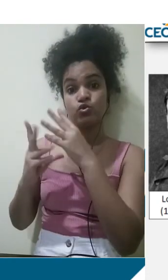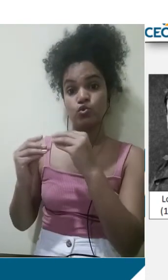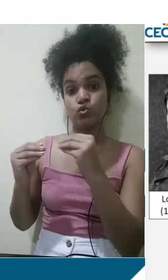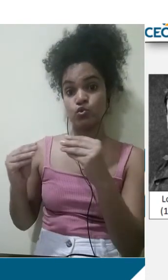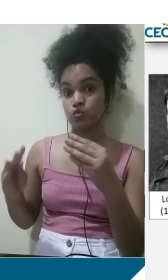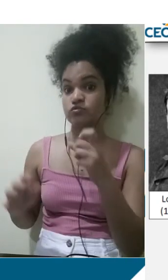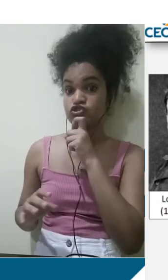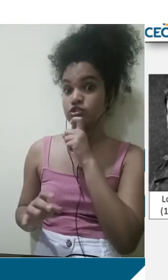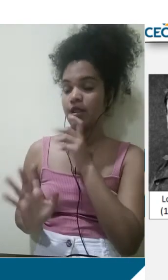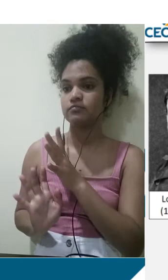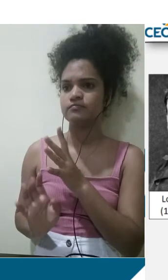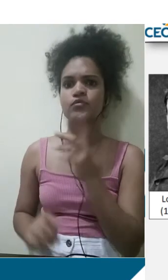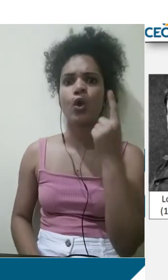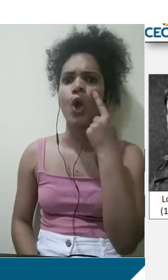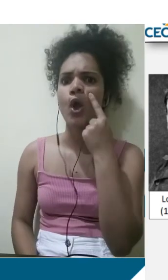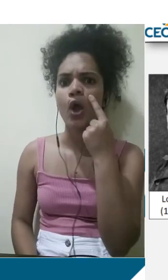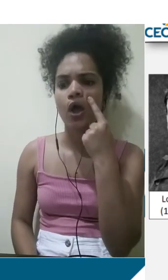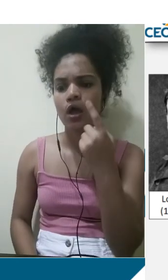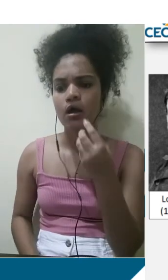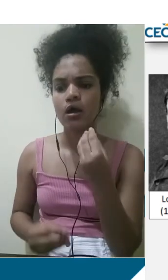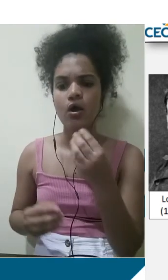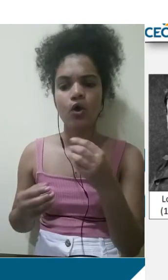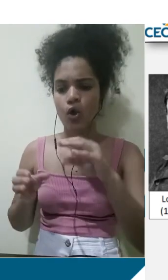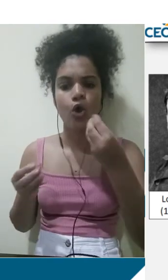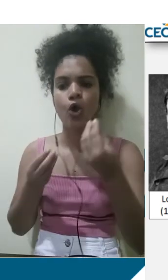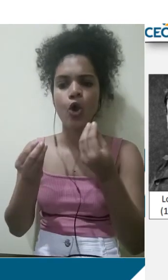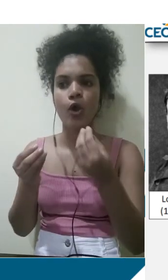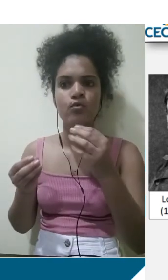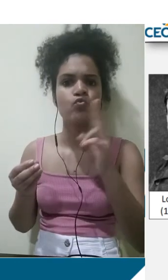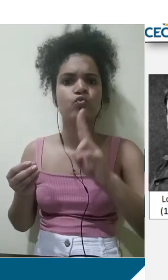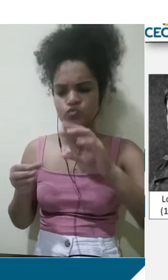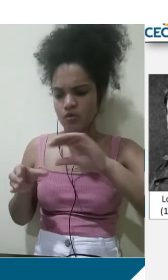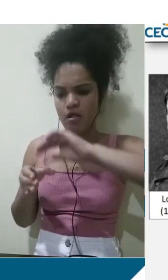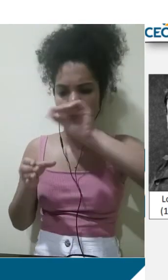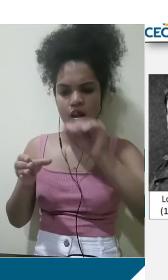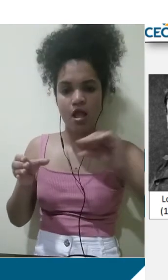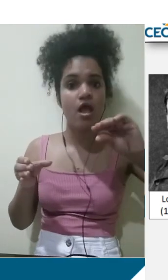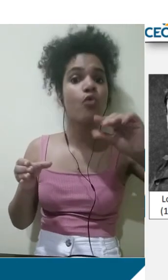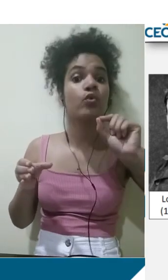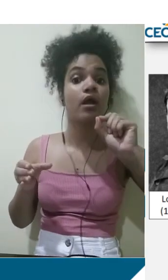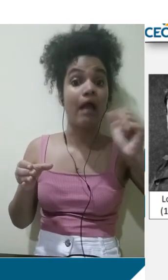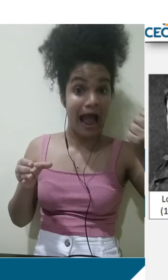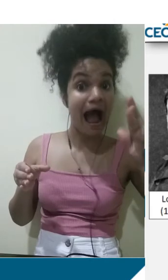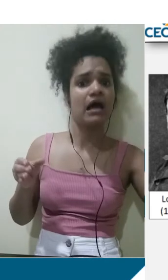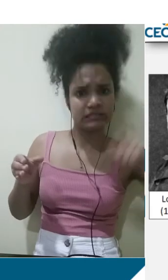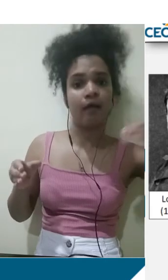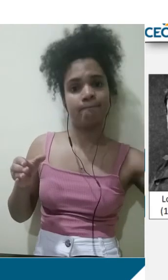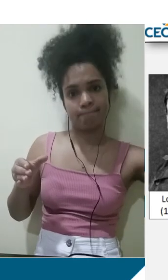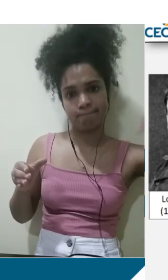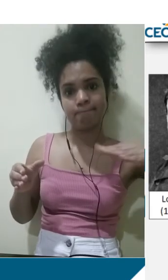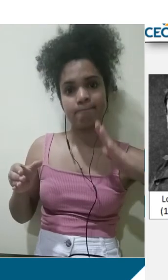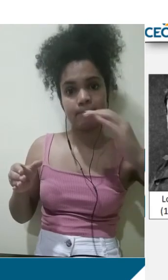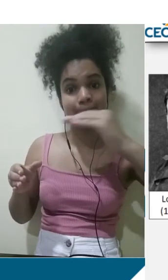sacada do experimento do Pasteur e a função do pescoço de cisne do frasco é justamente deixar o ar entrar e assim